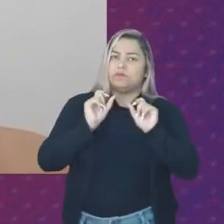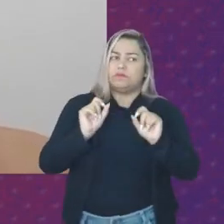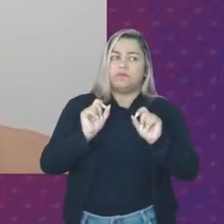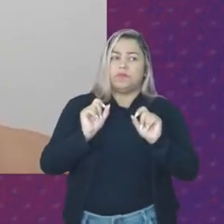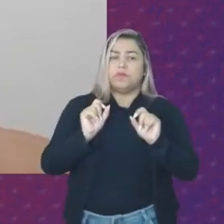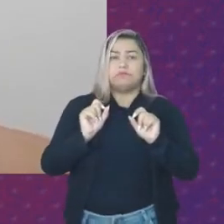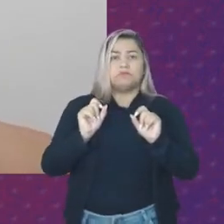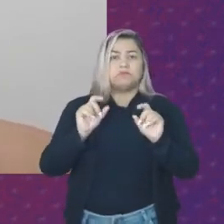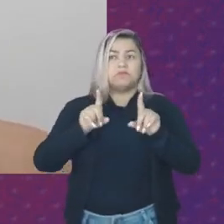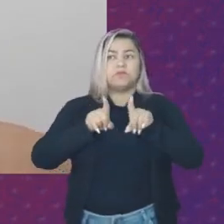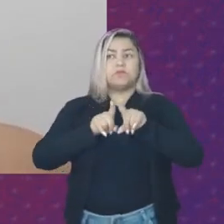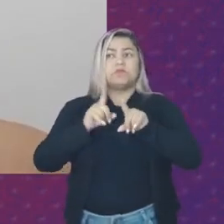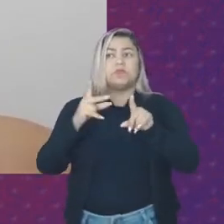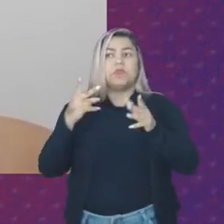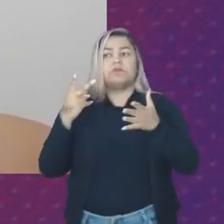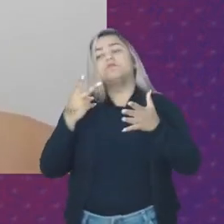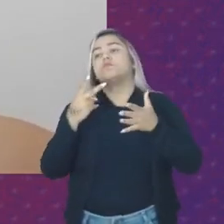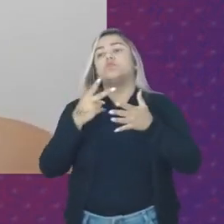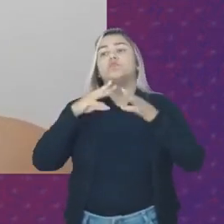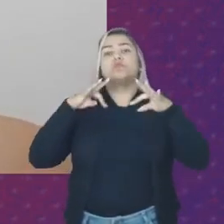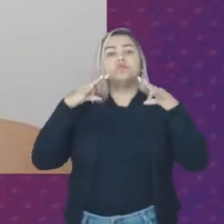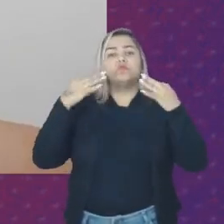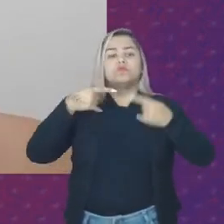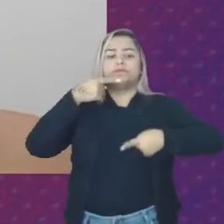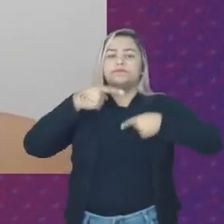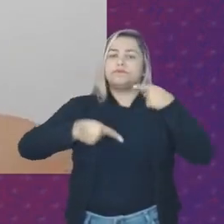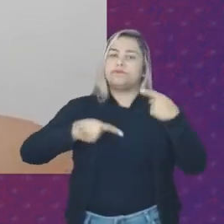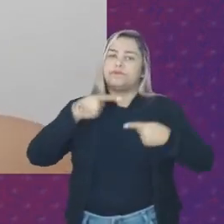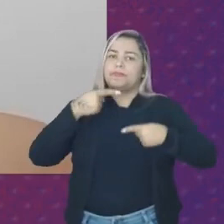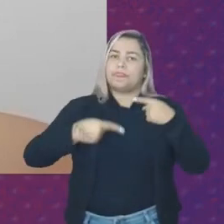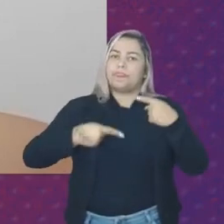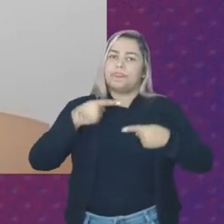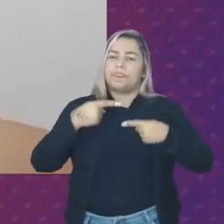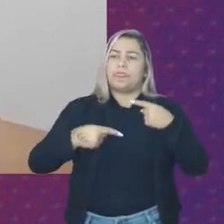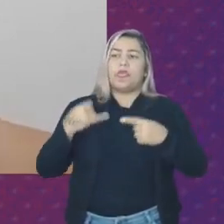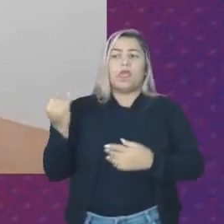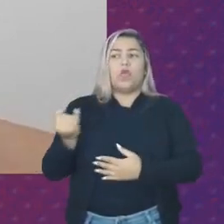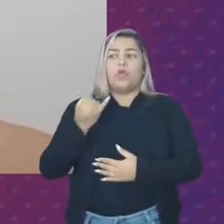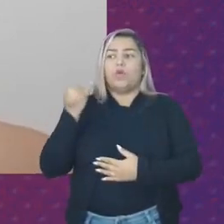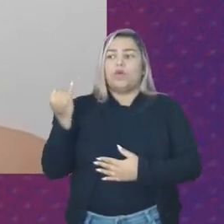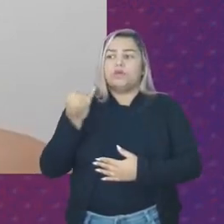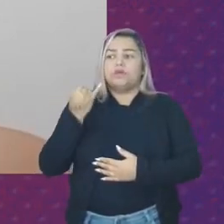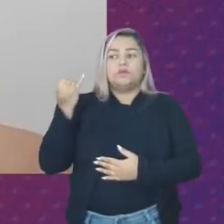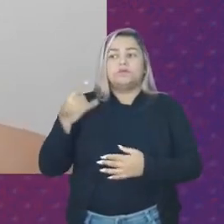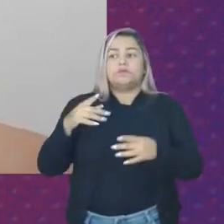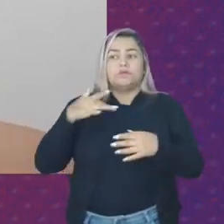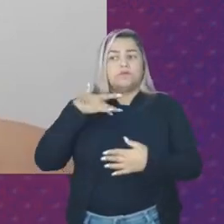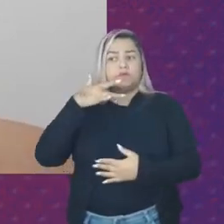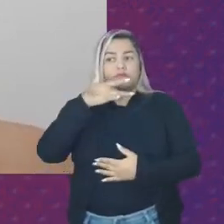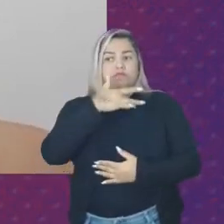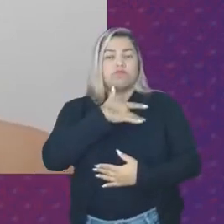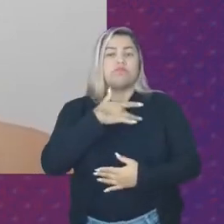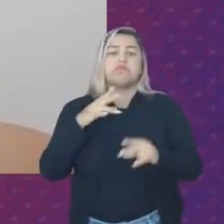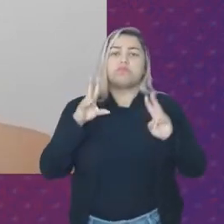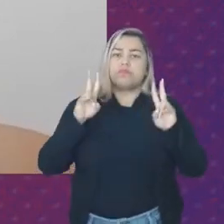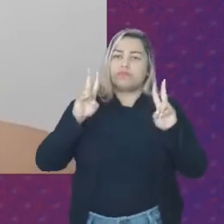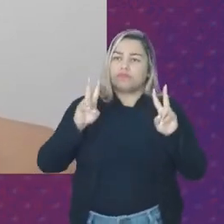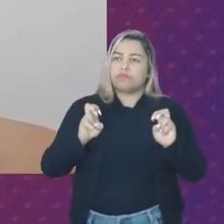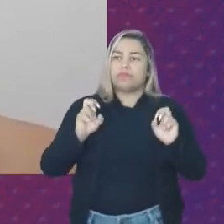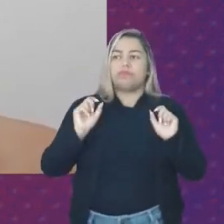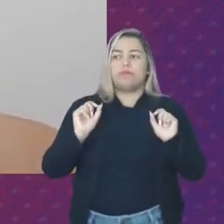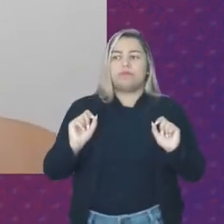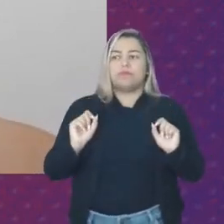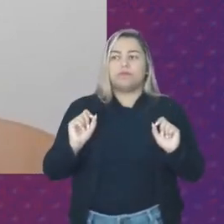e que acabam deixando com que todo um debate importantíssimo sobre saúde,